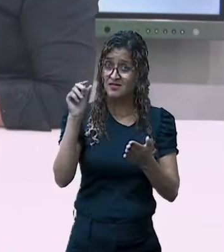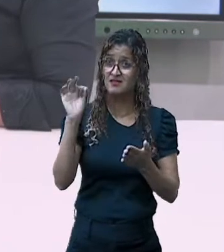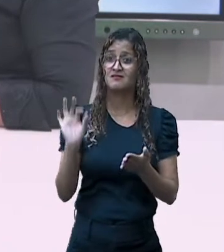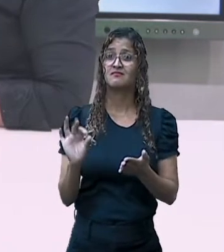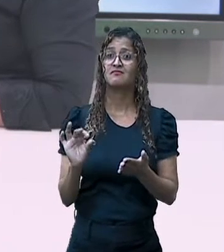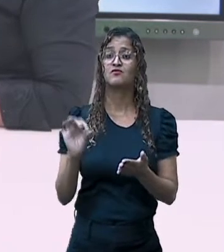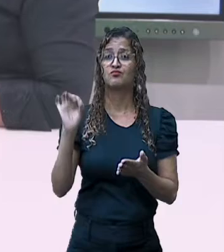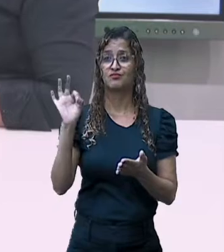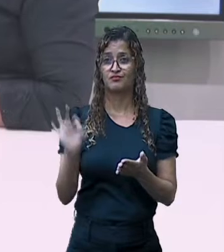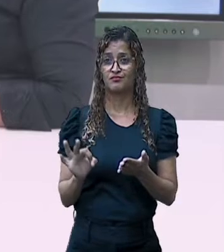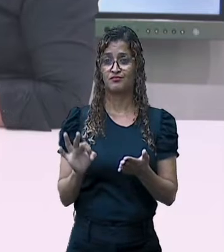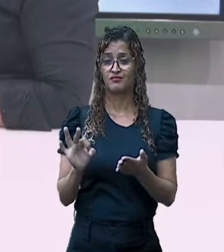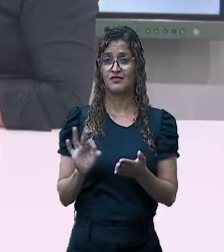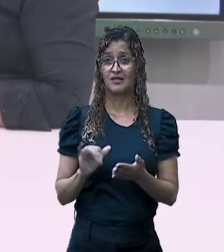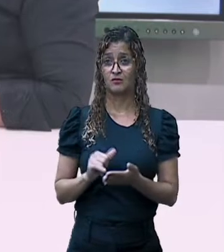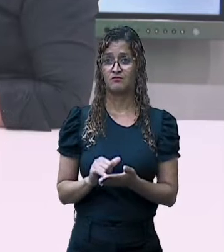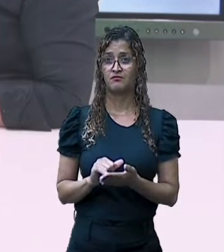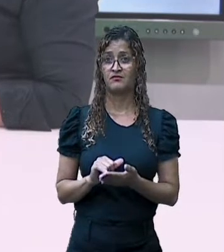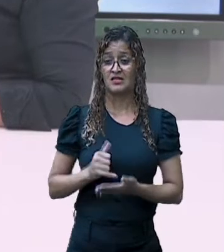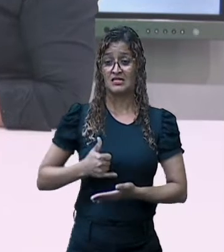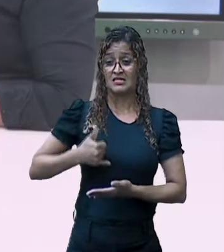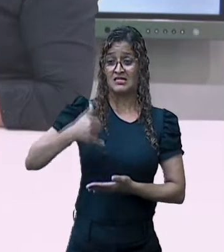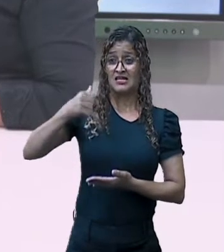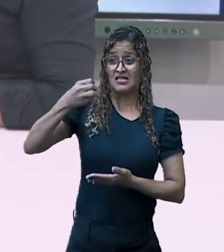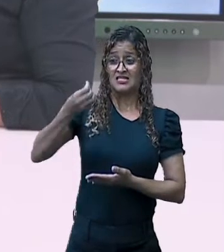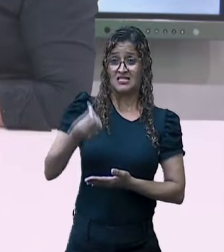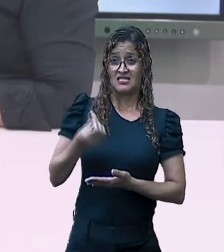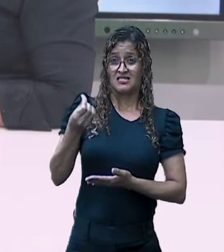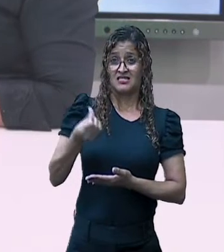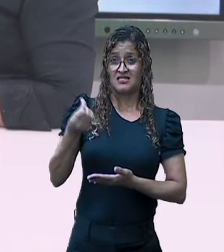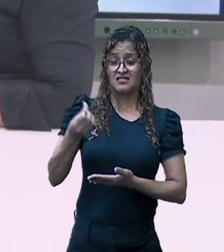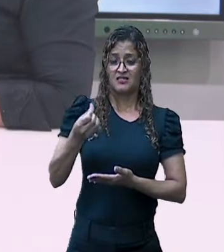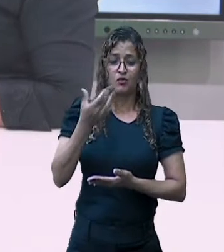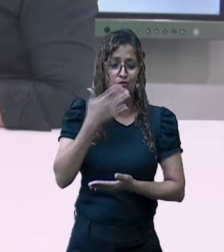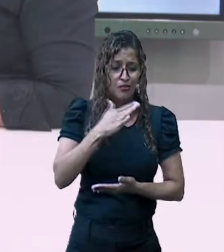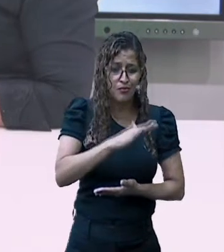Então, com 6 anos, a criança vai começar a perder os seus